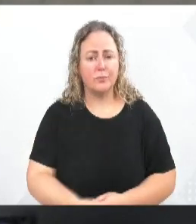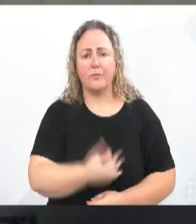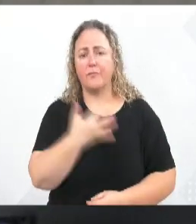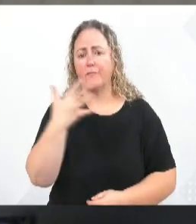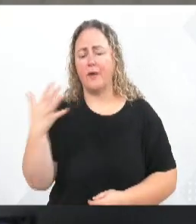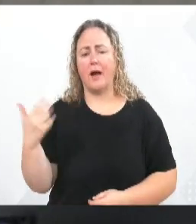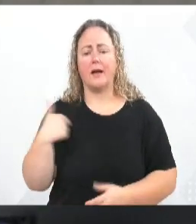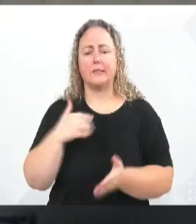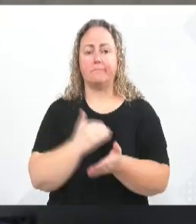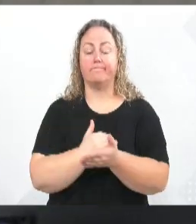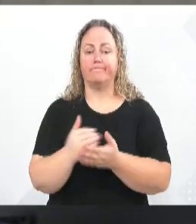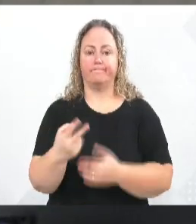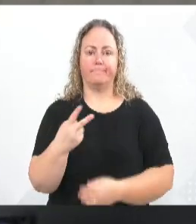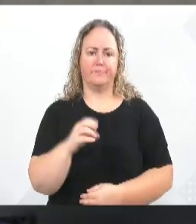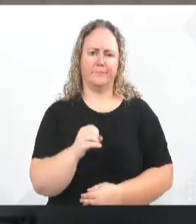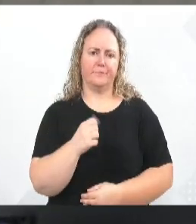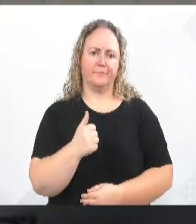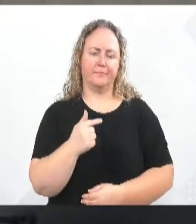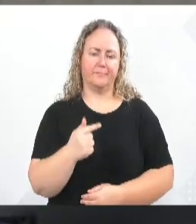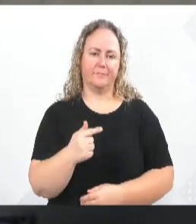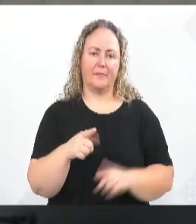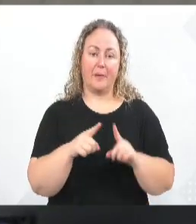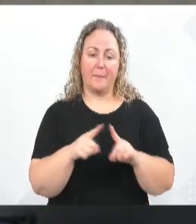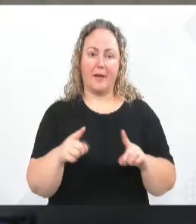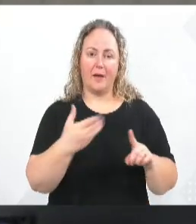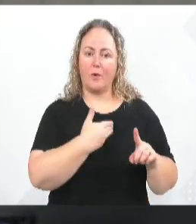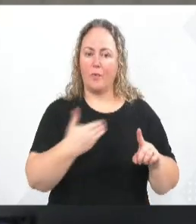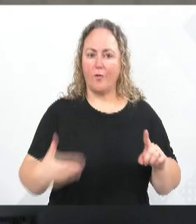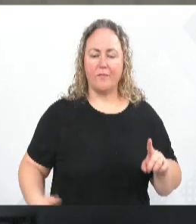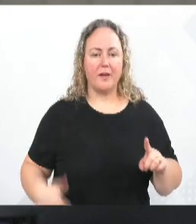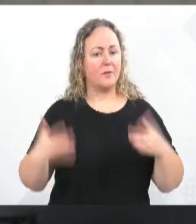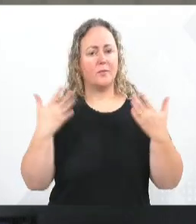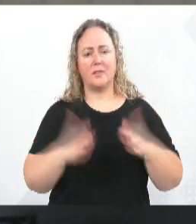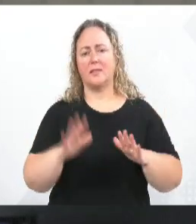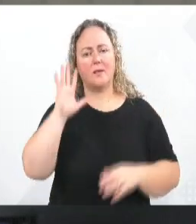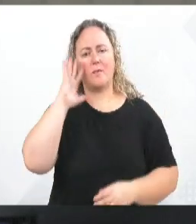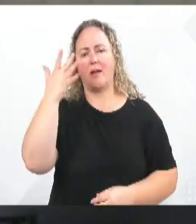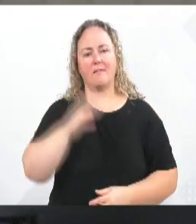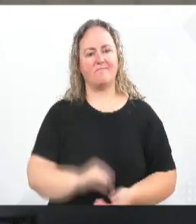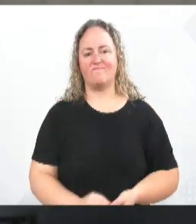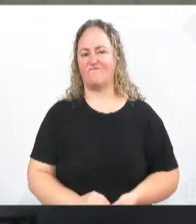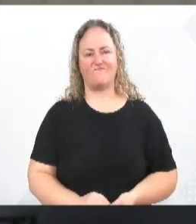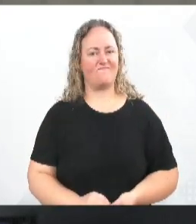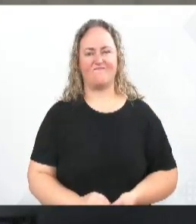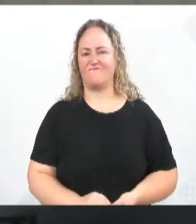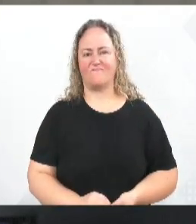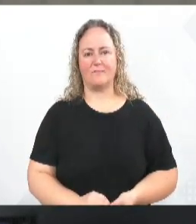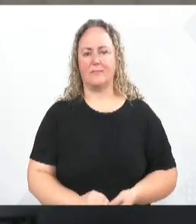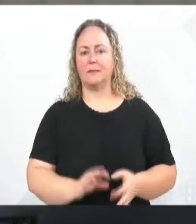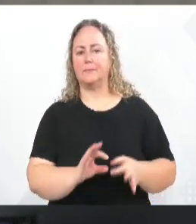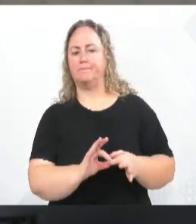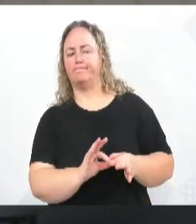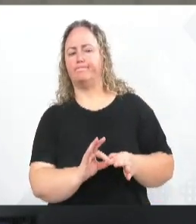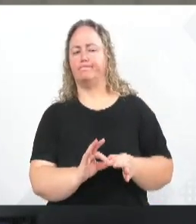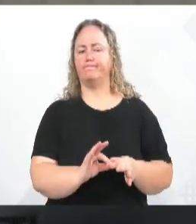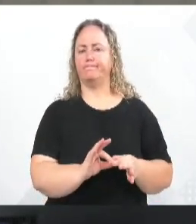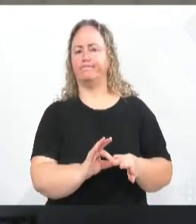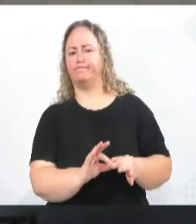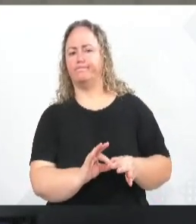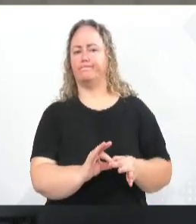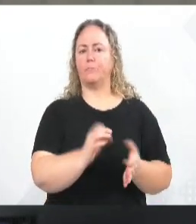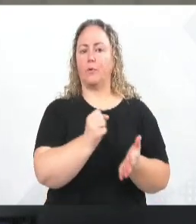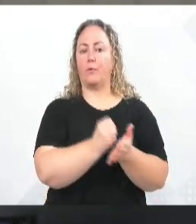desde 2017. O problema é que o governo não tem vontade de resolver esse assunto, porque está preocupado e amarrado com um contrato muito